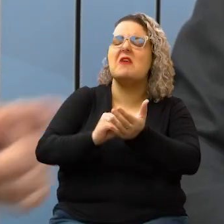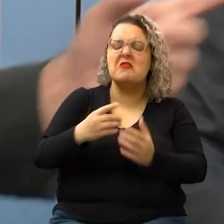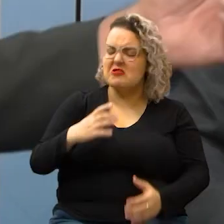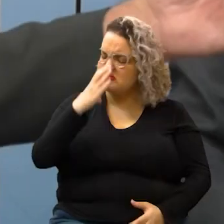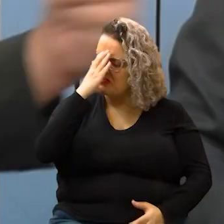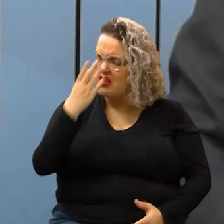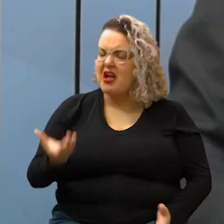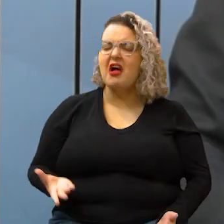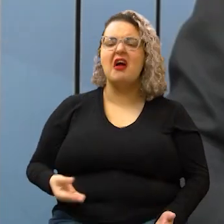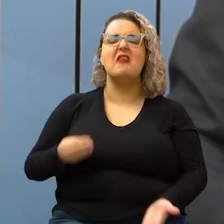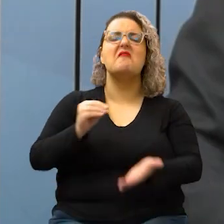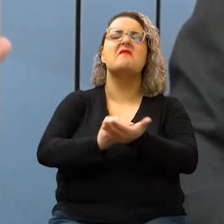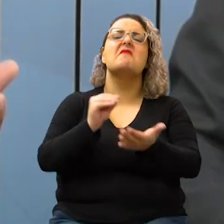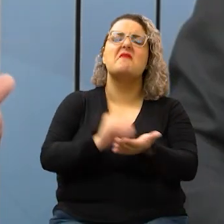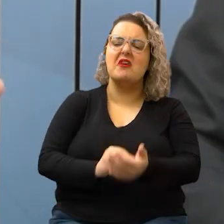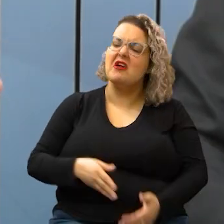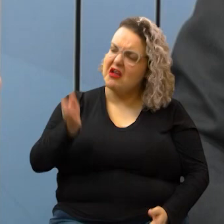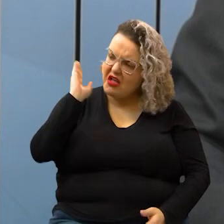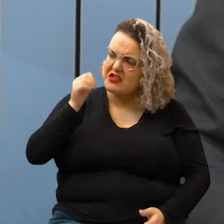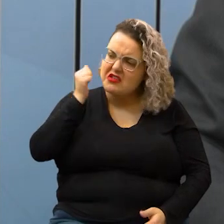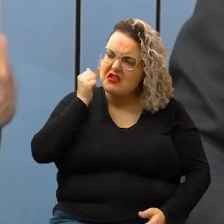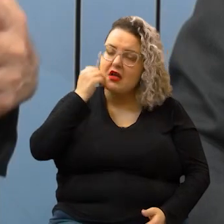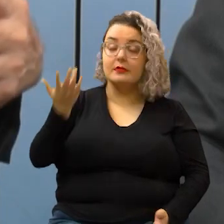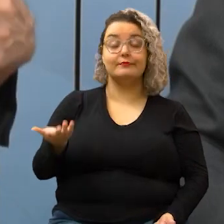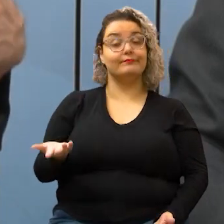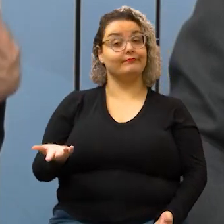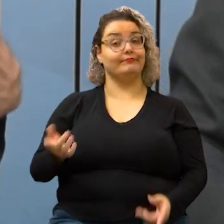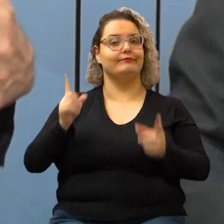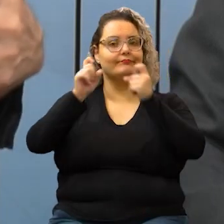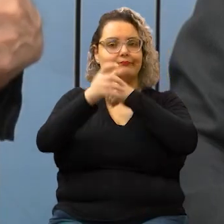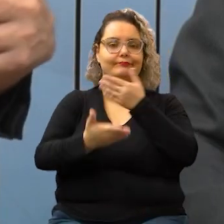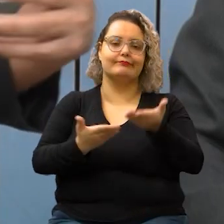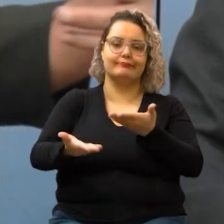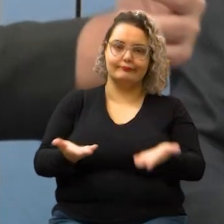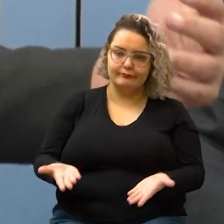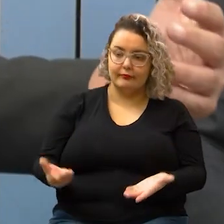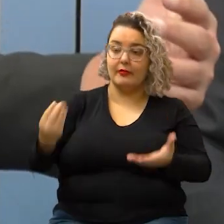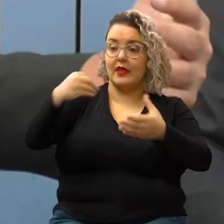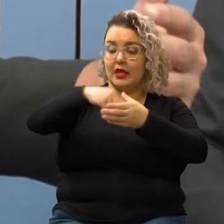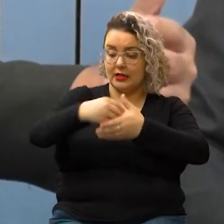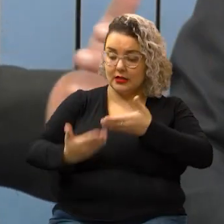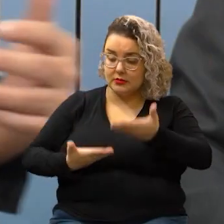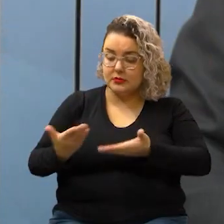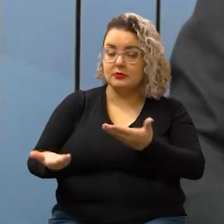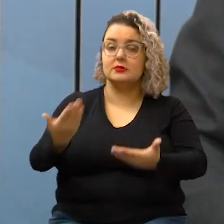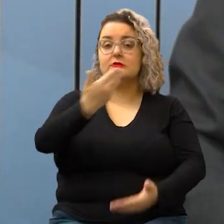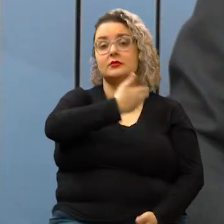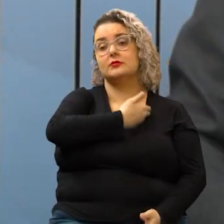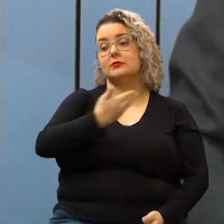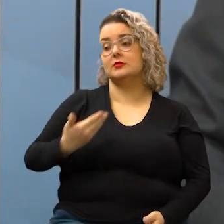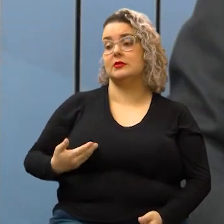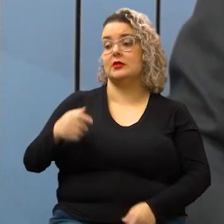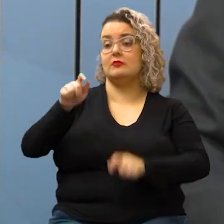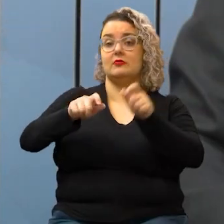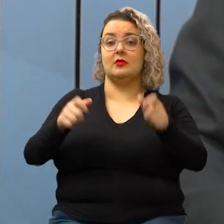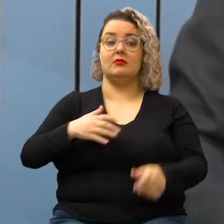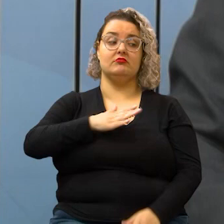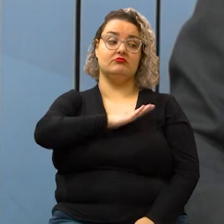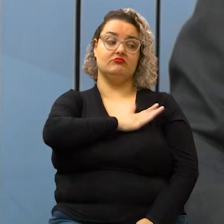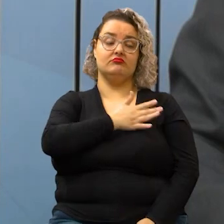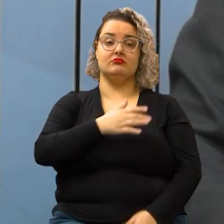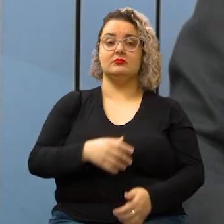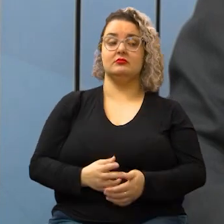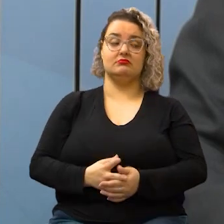etc. E dificulta até a relação de tratamento. Dentro do próprio serviço público, às vezes, as pessoas discriminam